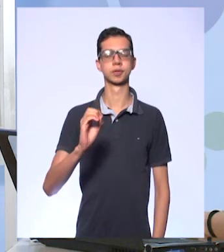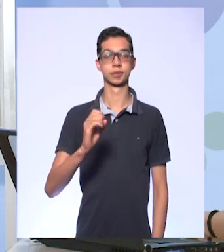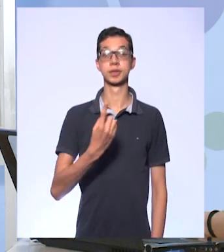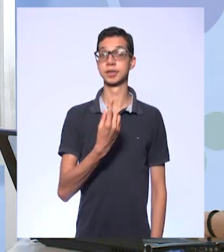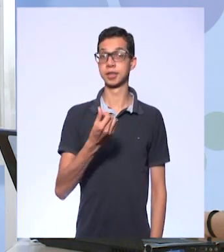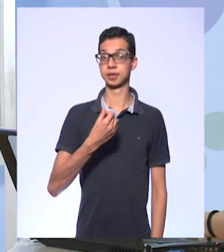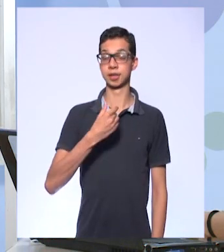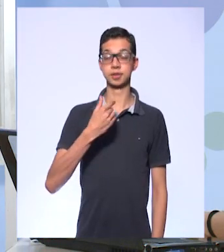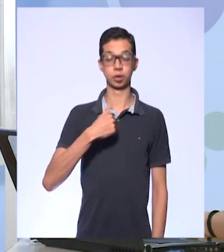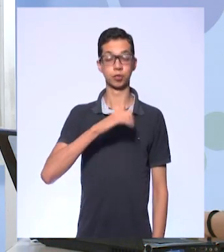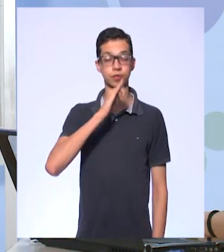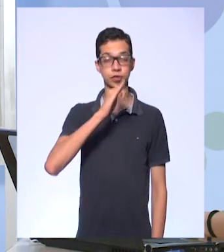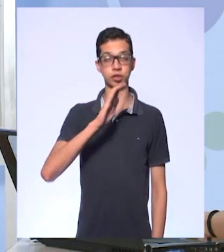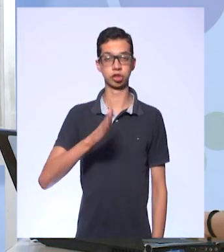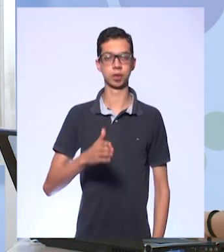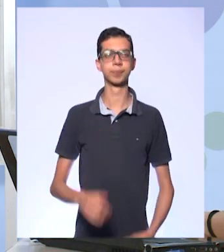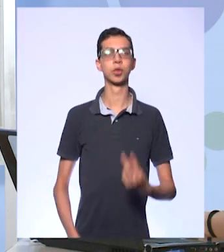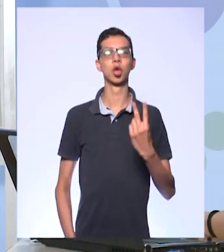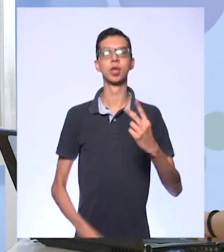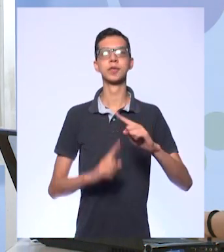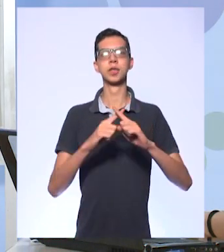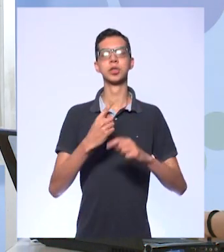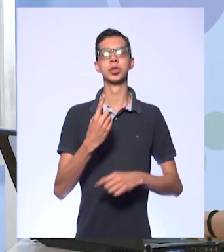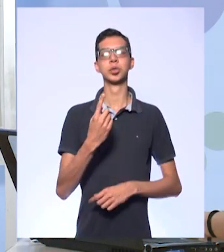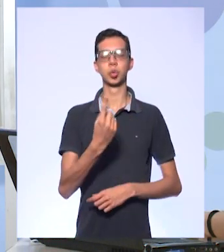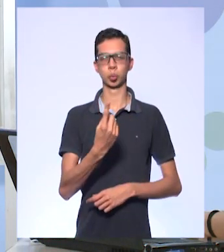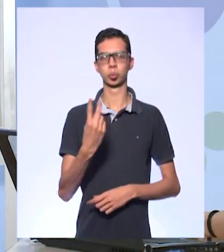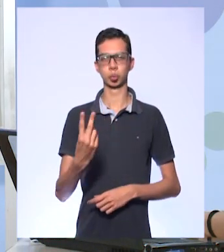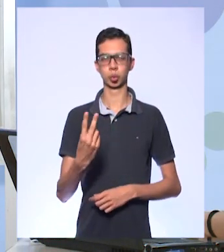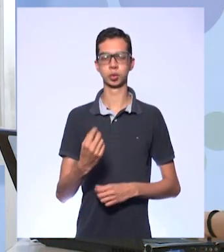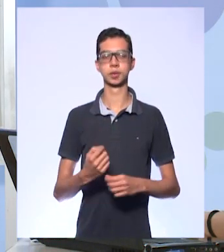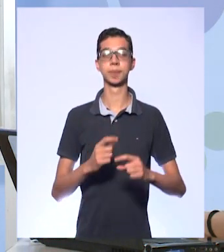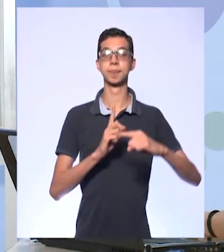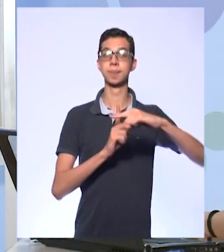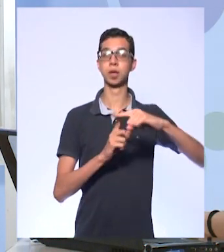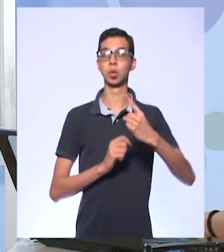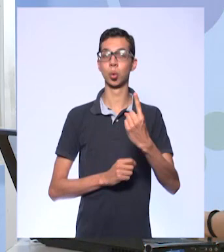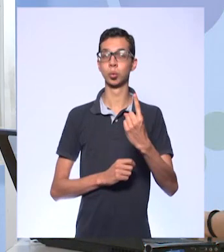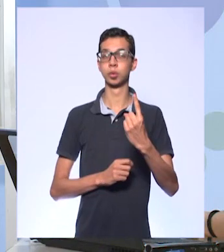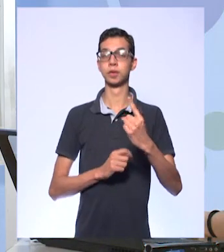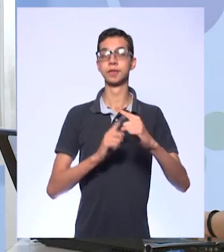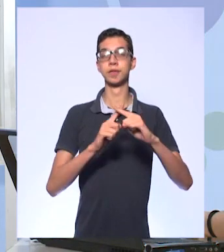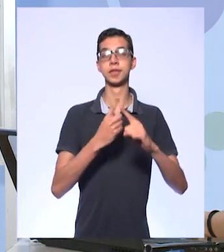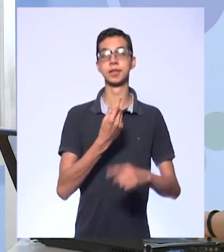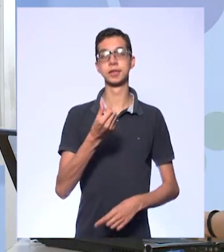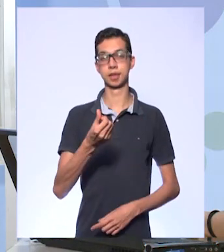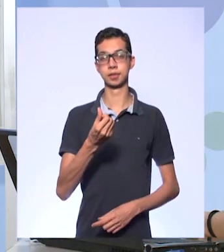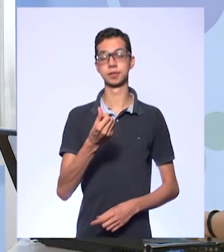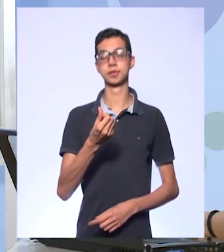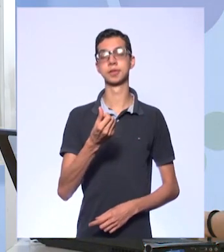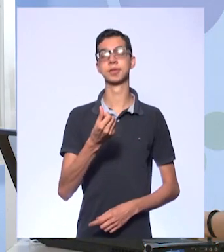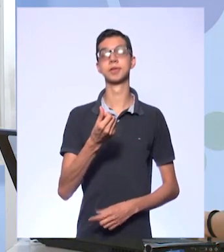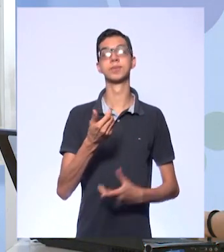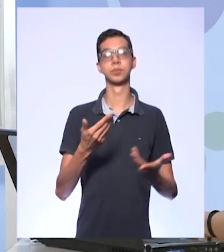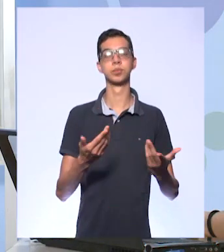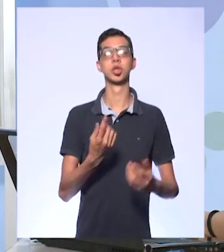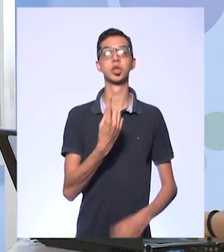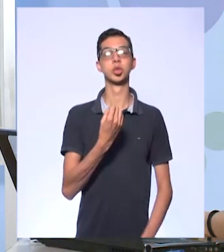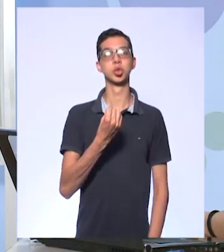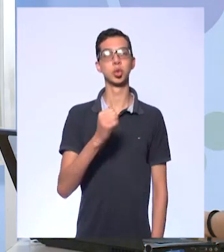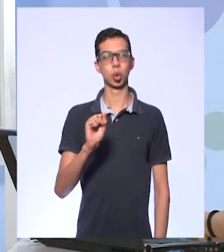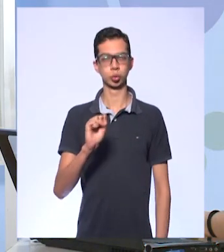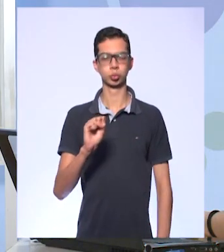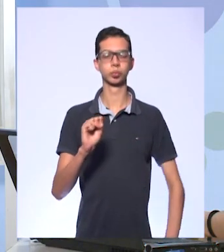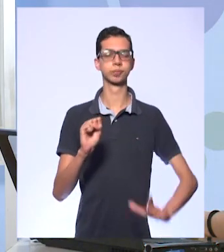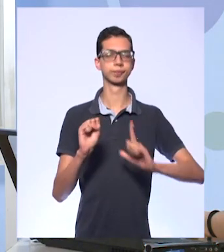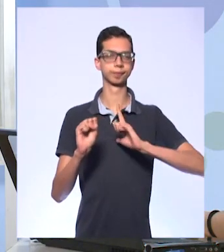aqui 2 vezes 1, 2, mais 1 vezes 16. 16 vai dar 18 unidades.